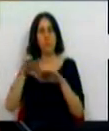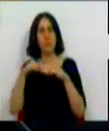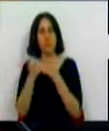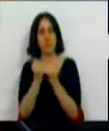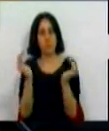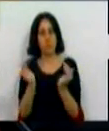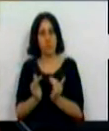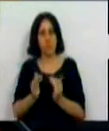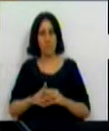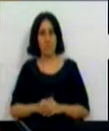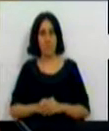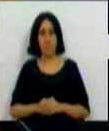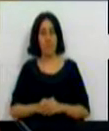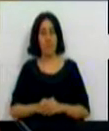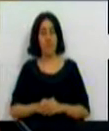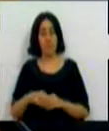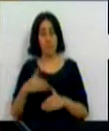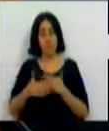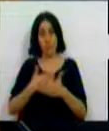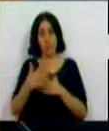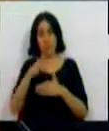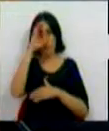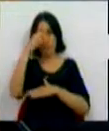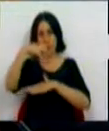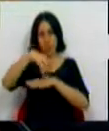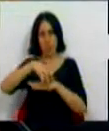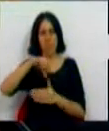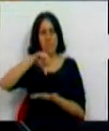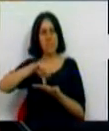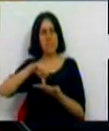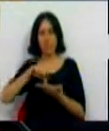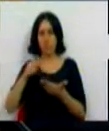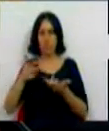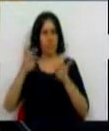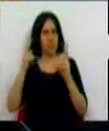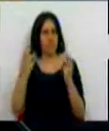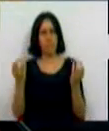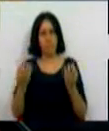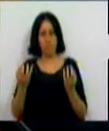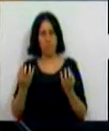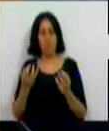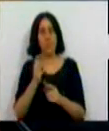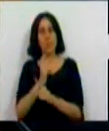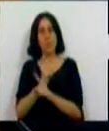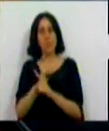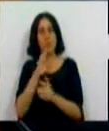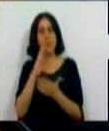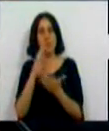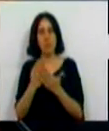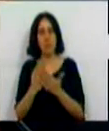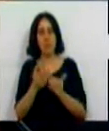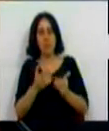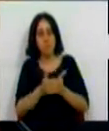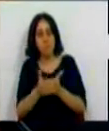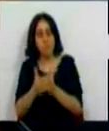sociais. O Ministério, neste processo, libertou-se do seu centralismo, assume a simplificação de